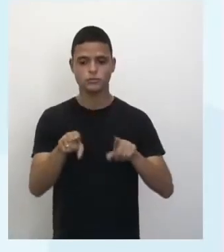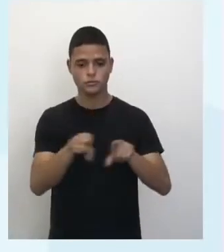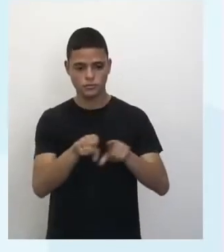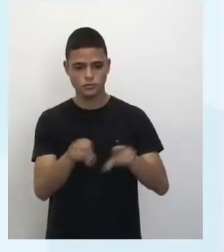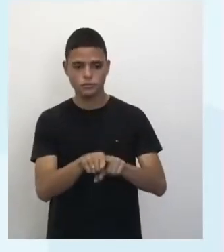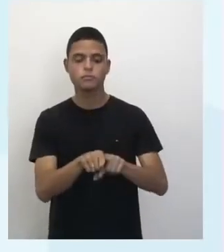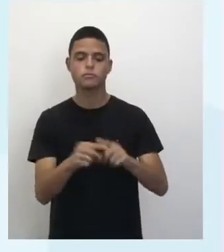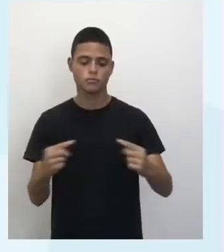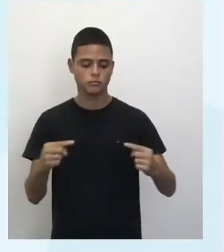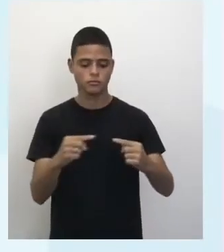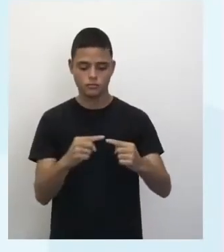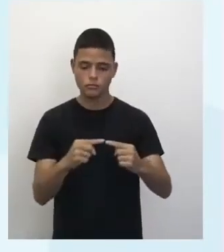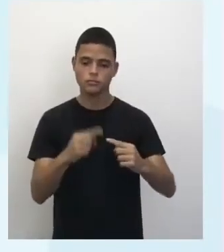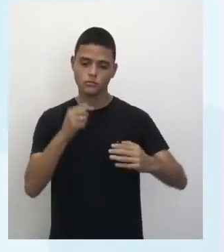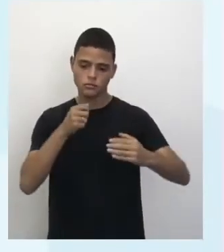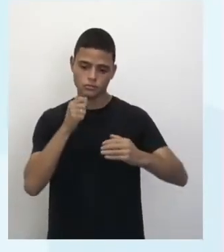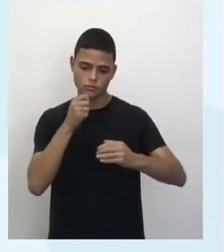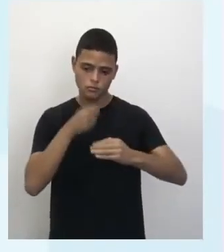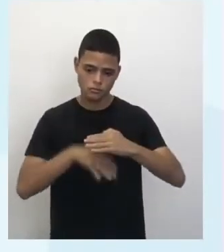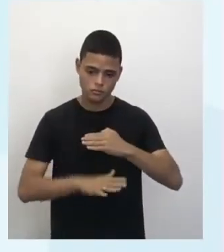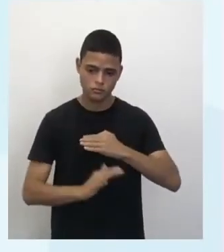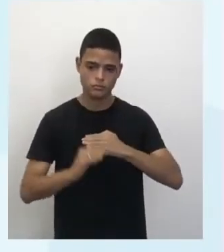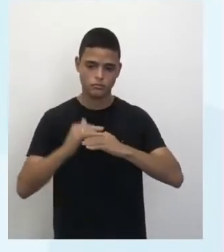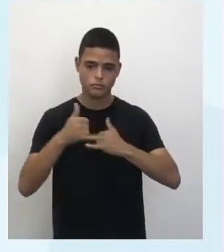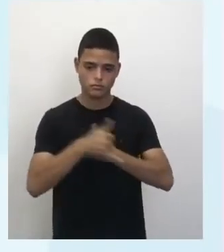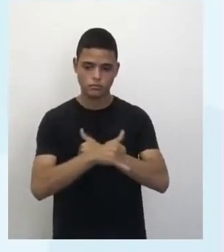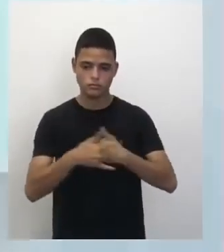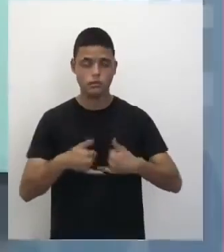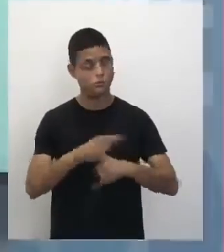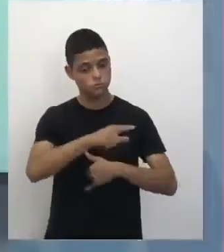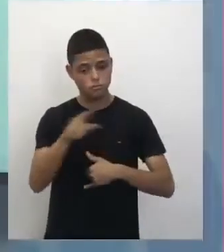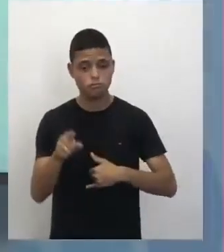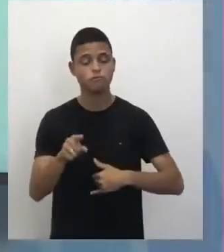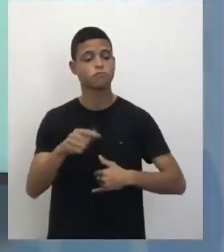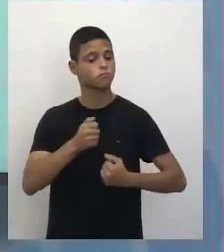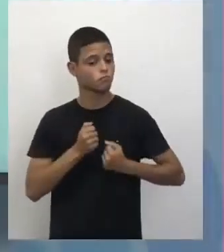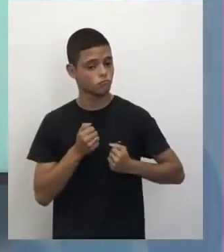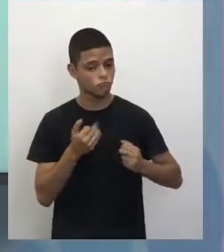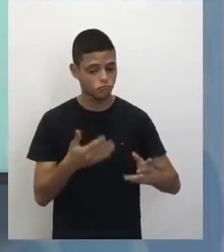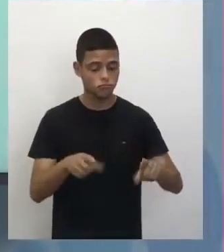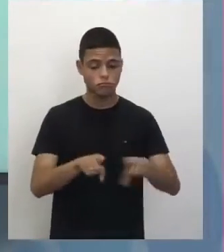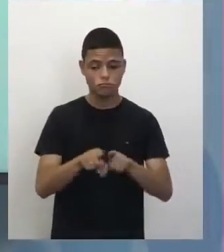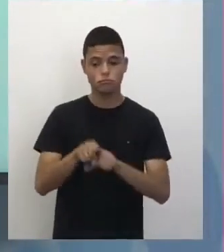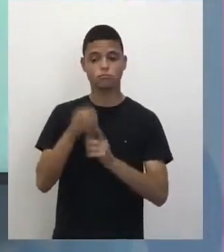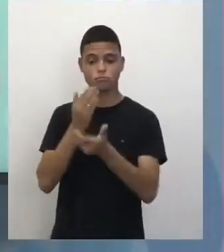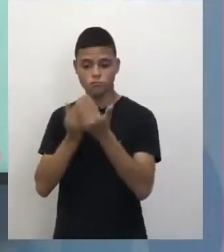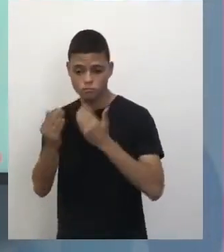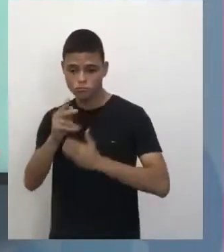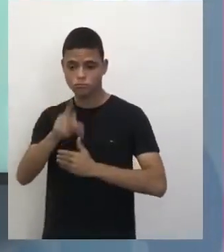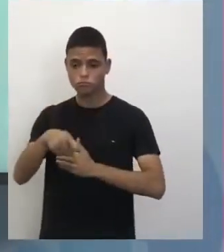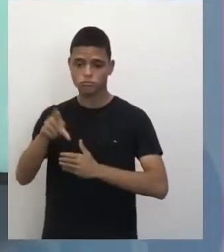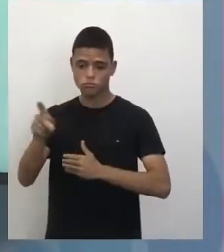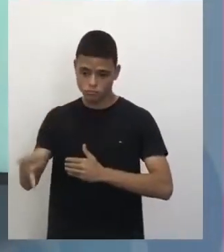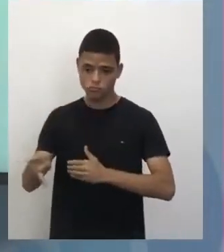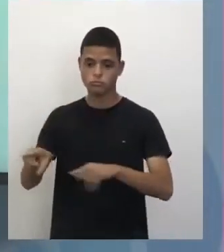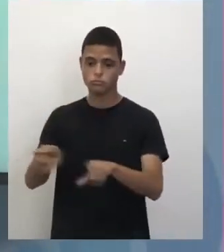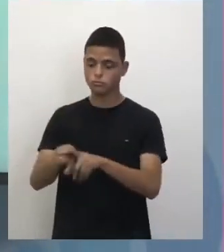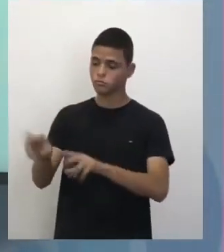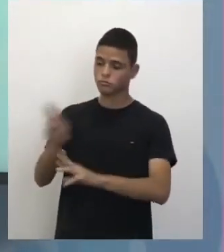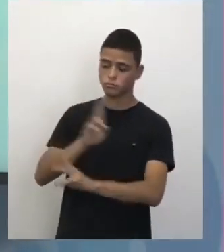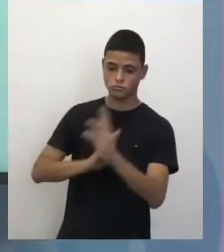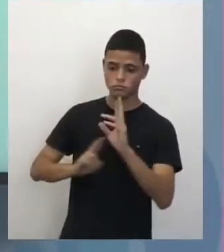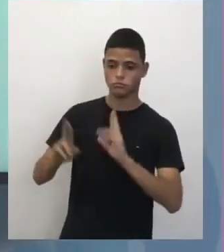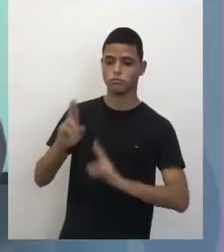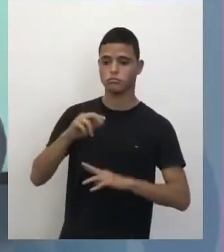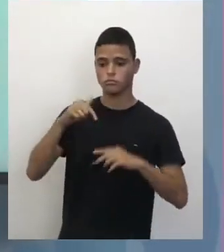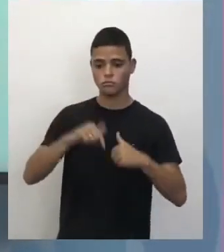à hidrelétrica, né? Então espero aí que você participe, comente, fale aí com o seu professor das suas impressões da aula e traga as respostas para nós